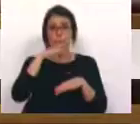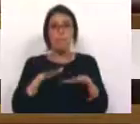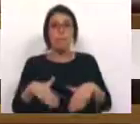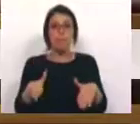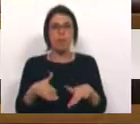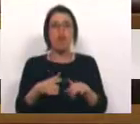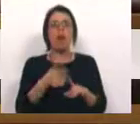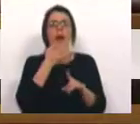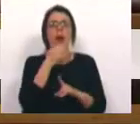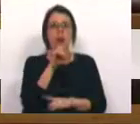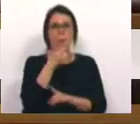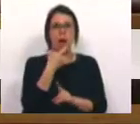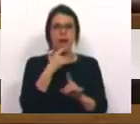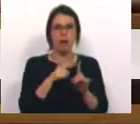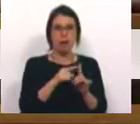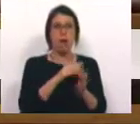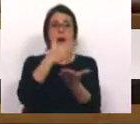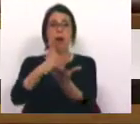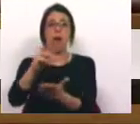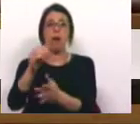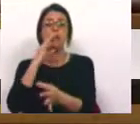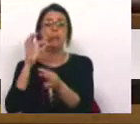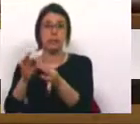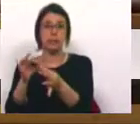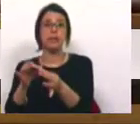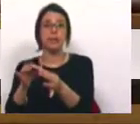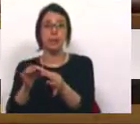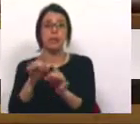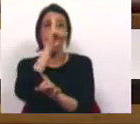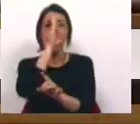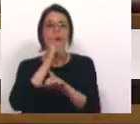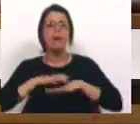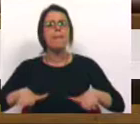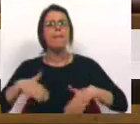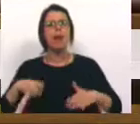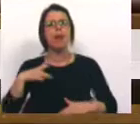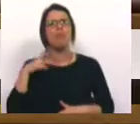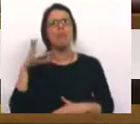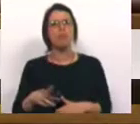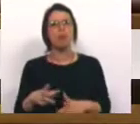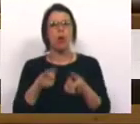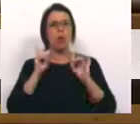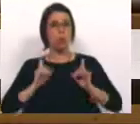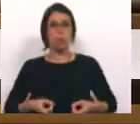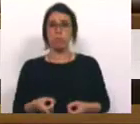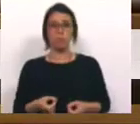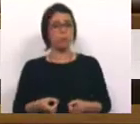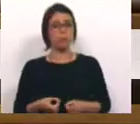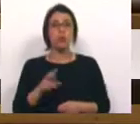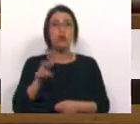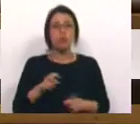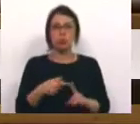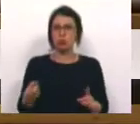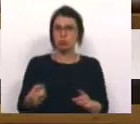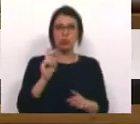balnear seja de 1 de abril a 30 de setembro, porque os hábitos de praia dos portugueses não começam efetivamente em